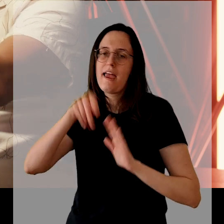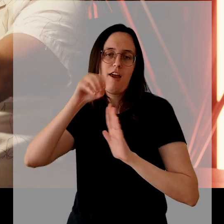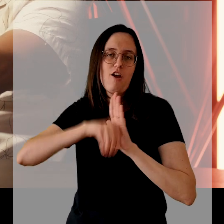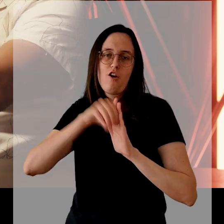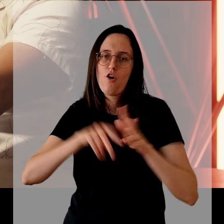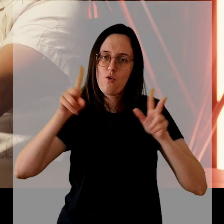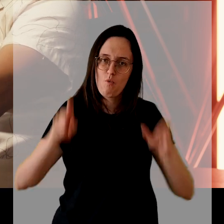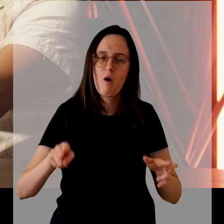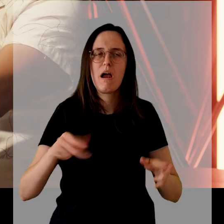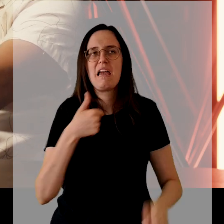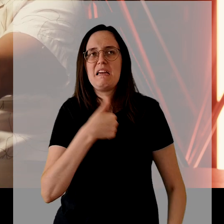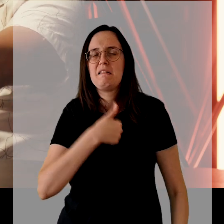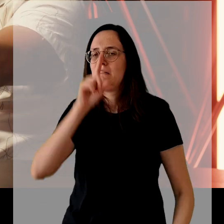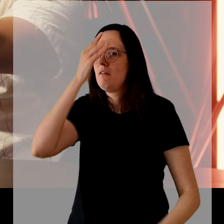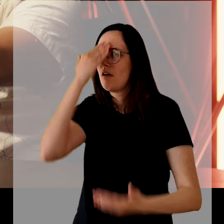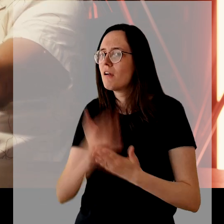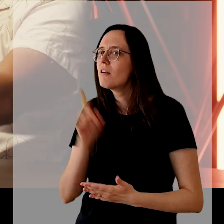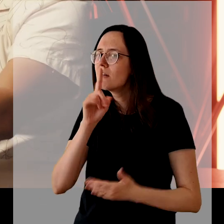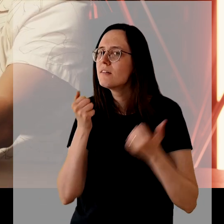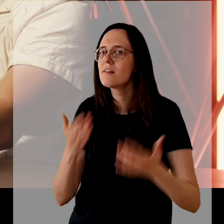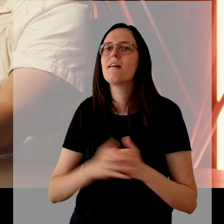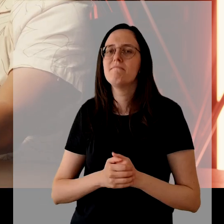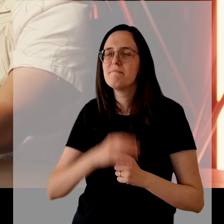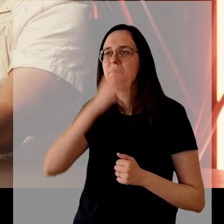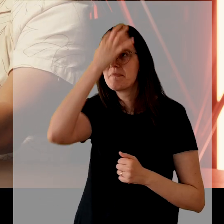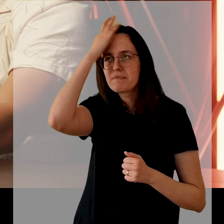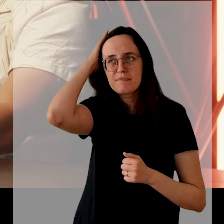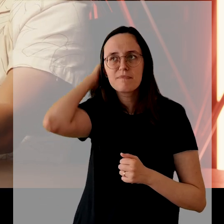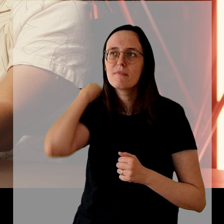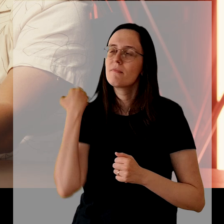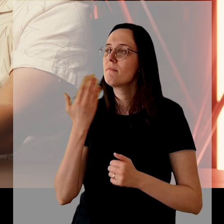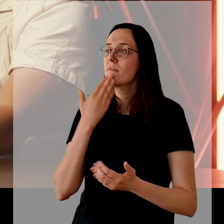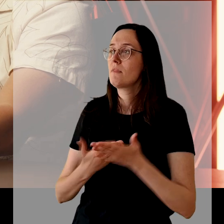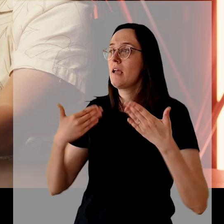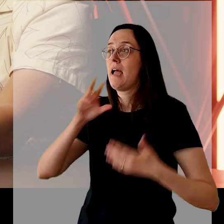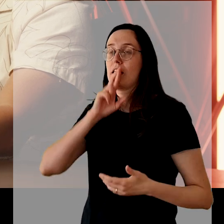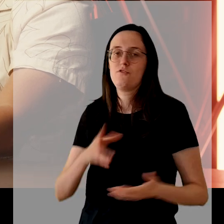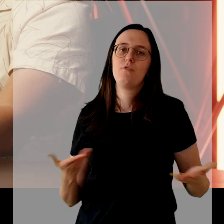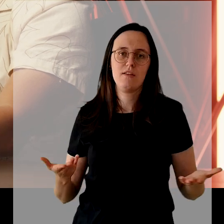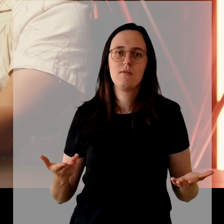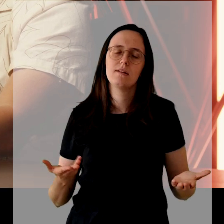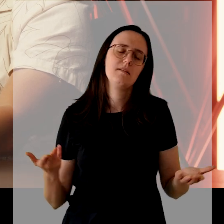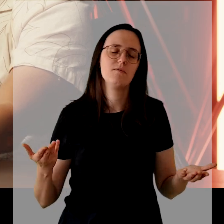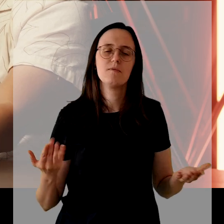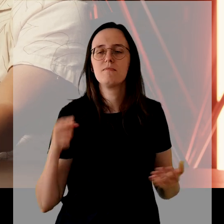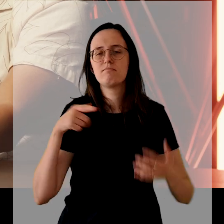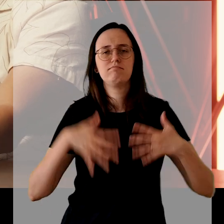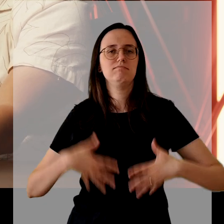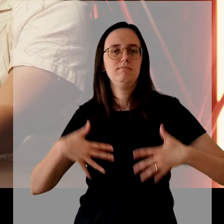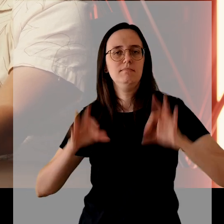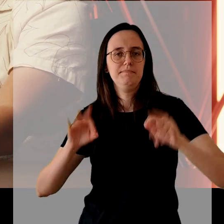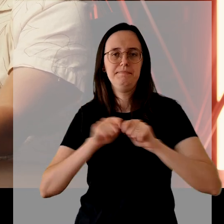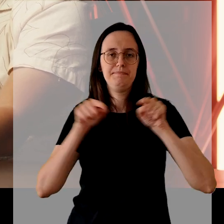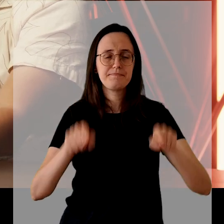o orçamento que vocês fizeram, eu não ia acreditar que ia entregar, porque é incrível assim, o resultado. Então, assim, é muito